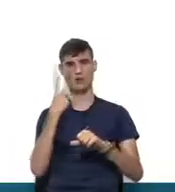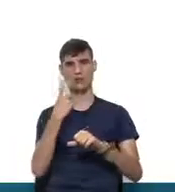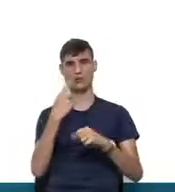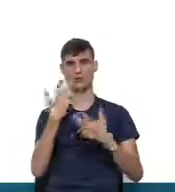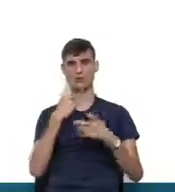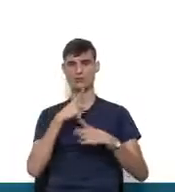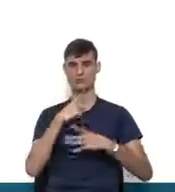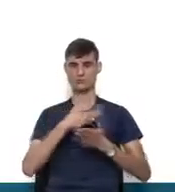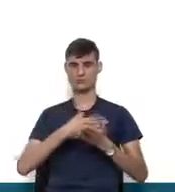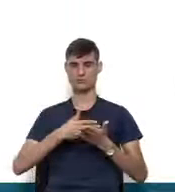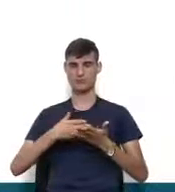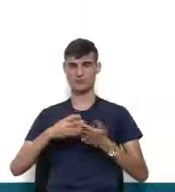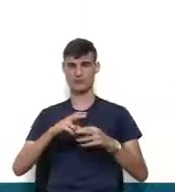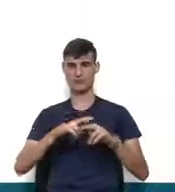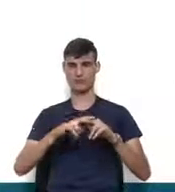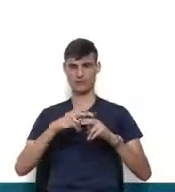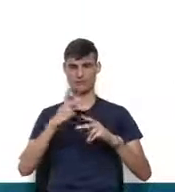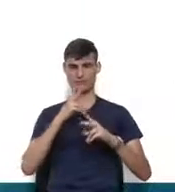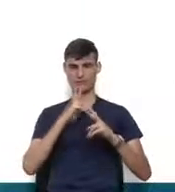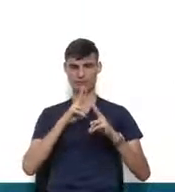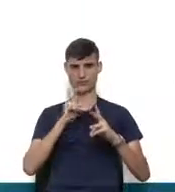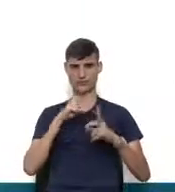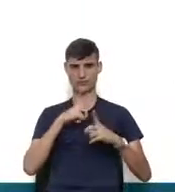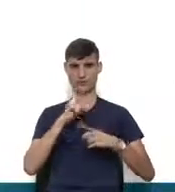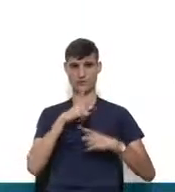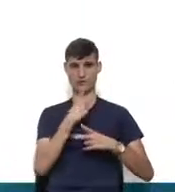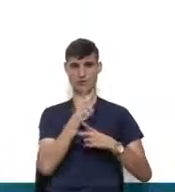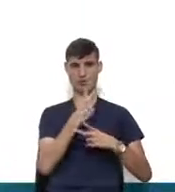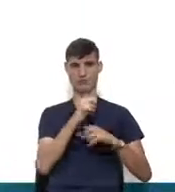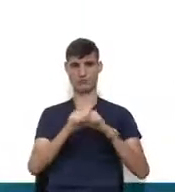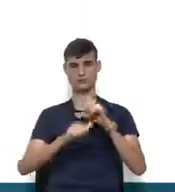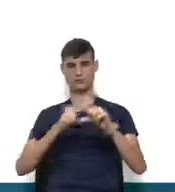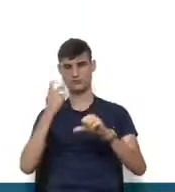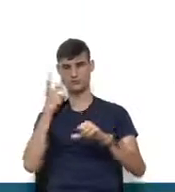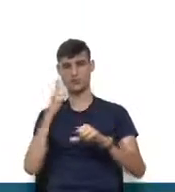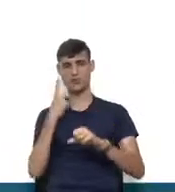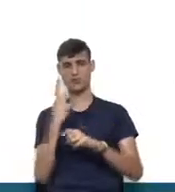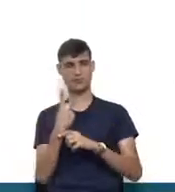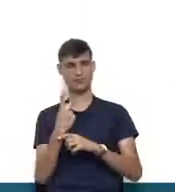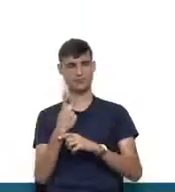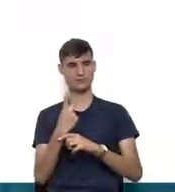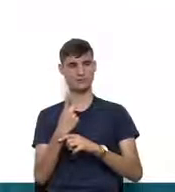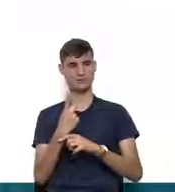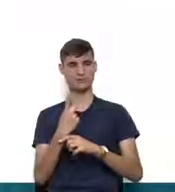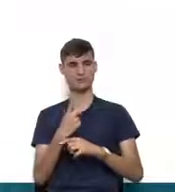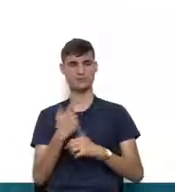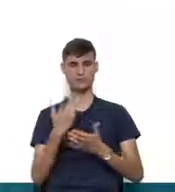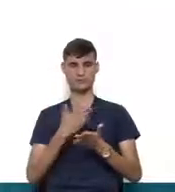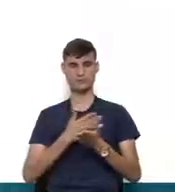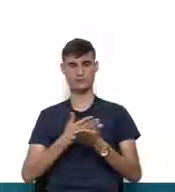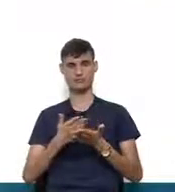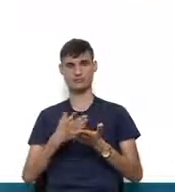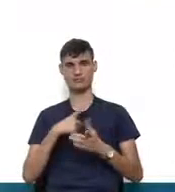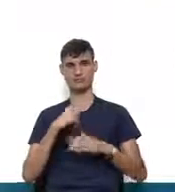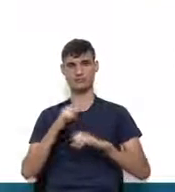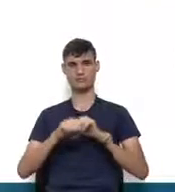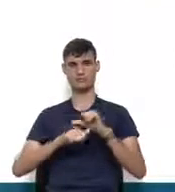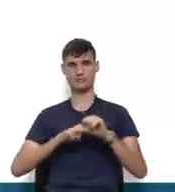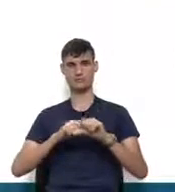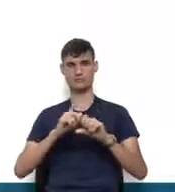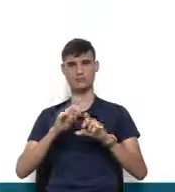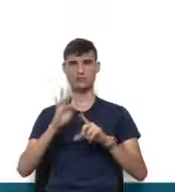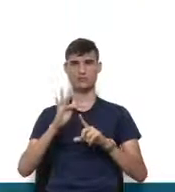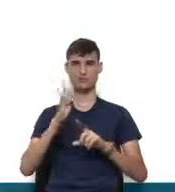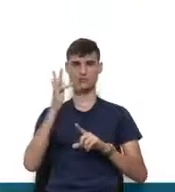for trabalhar. Então, se eu tenho que o meu período é 2, a gente vai substituir por 1, tá? Então, por isso que vai aparecer esse 1 lá na